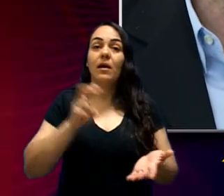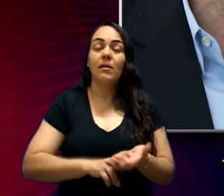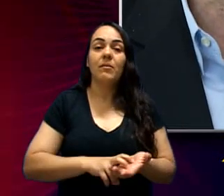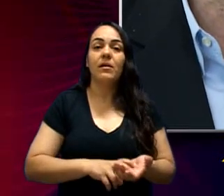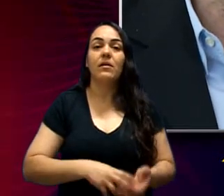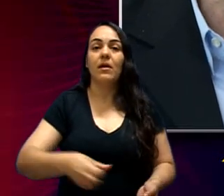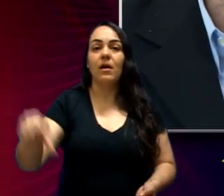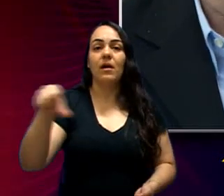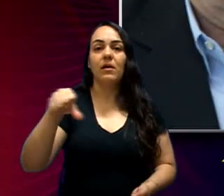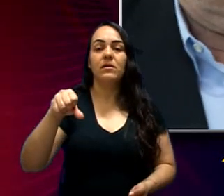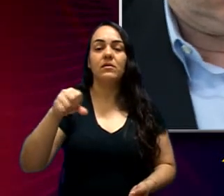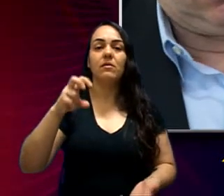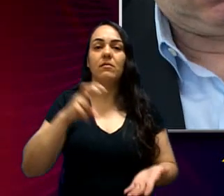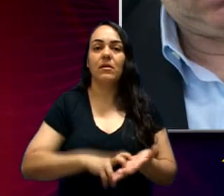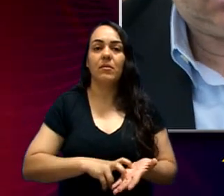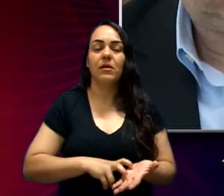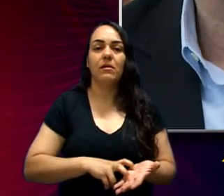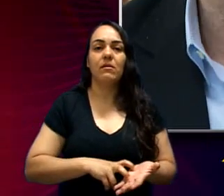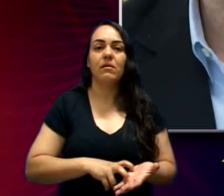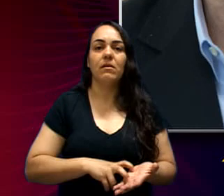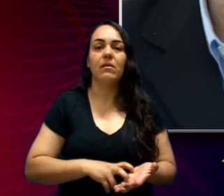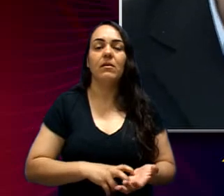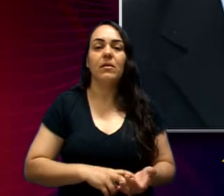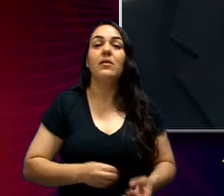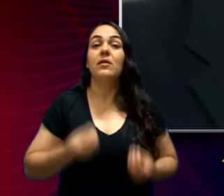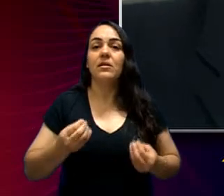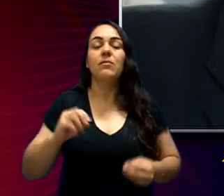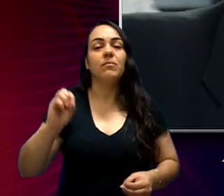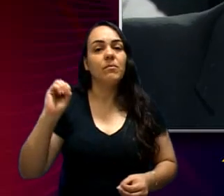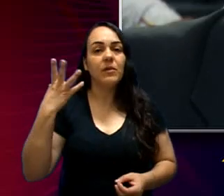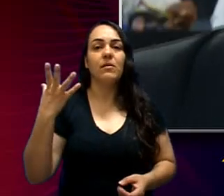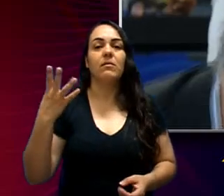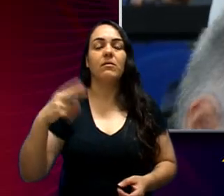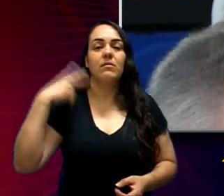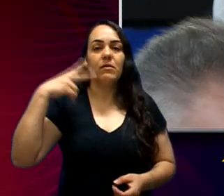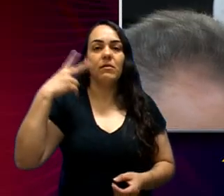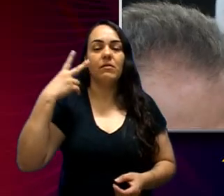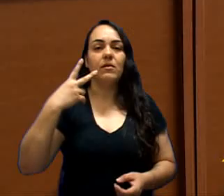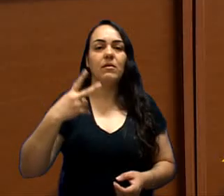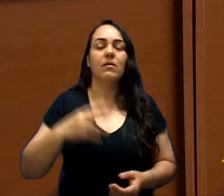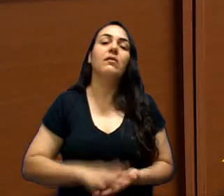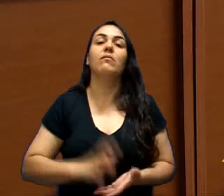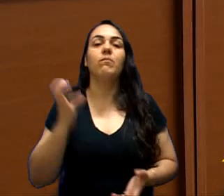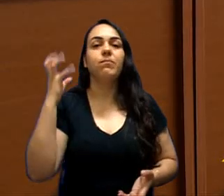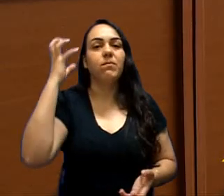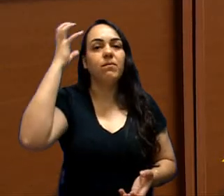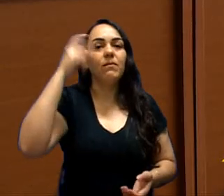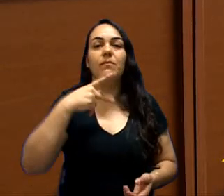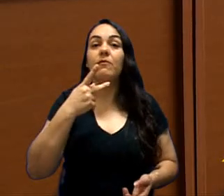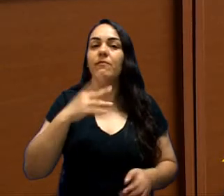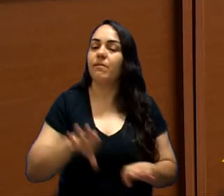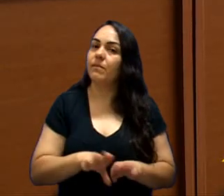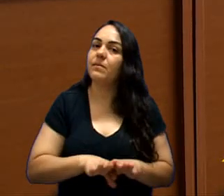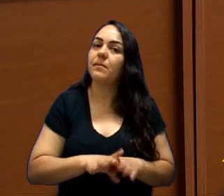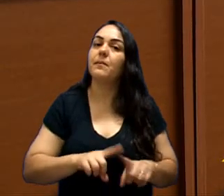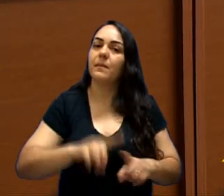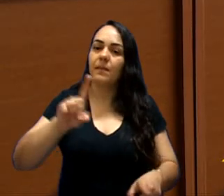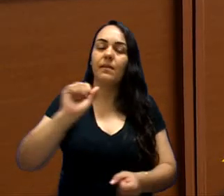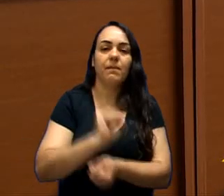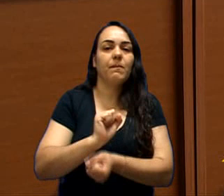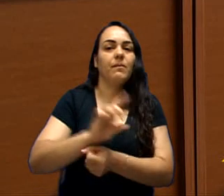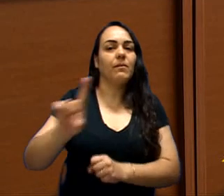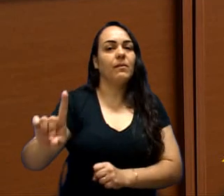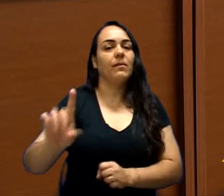horas. Ótimo. Sabe o que acontece, vereador? É que, vereadora Fernanda, a senhora vai falar assim. O que acontece é o